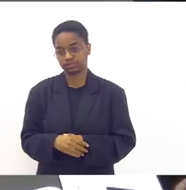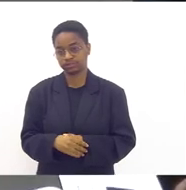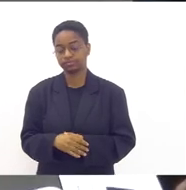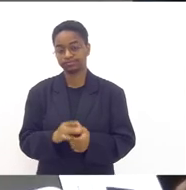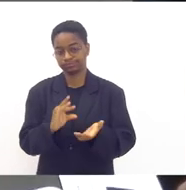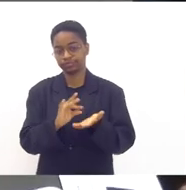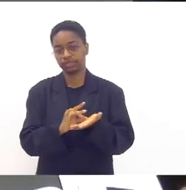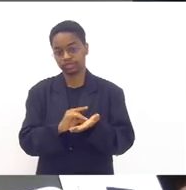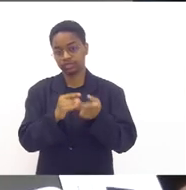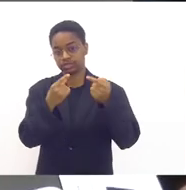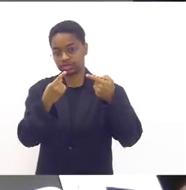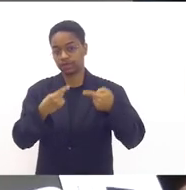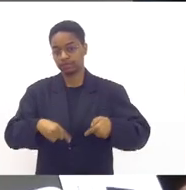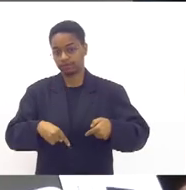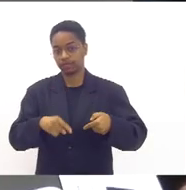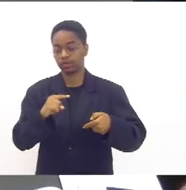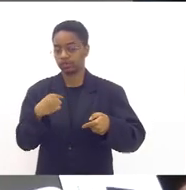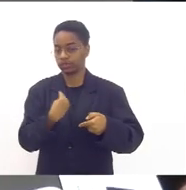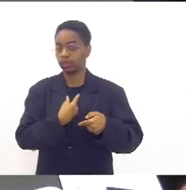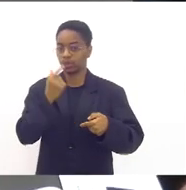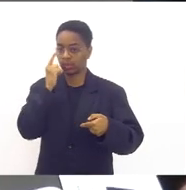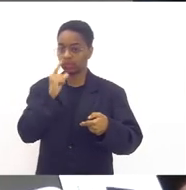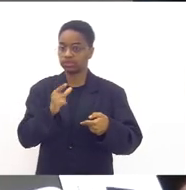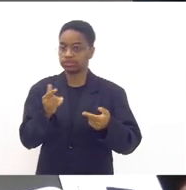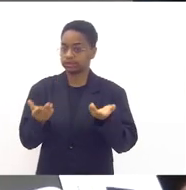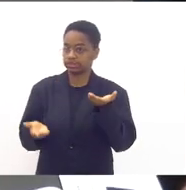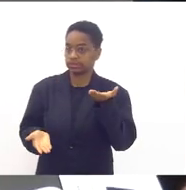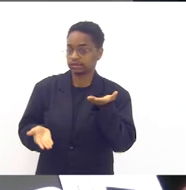Esse é o desafio da gente equilibrar nossas contas